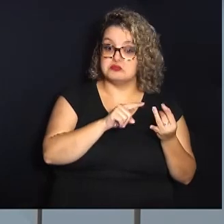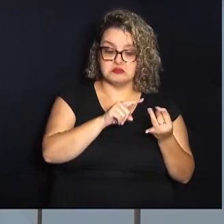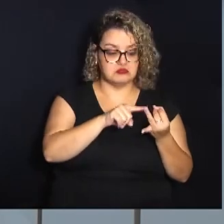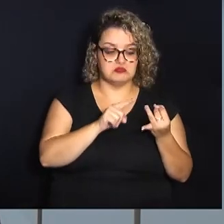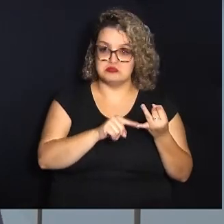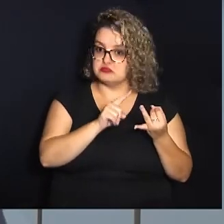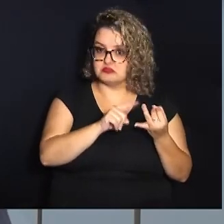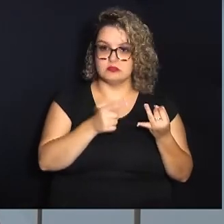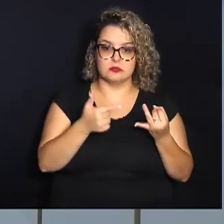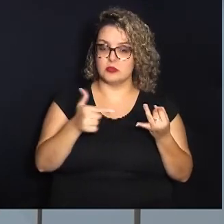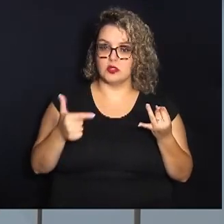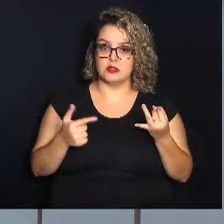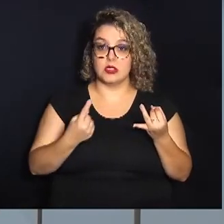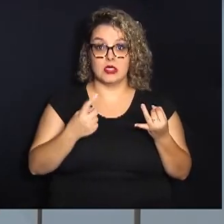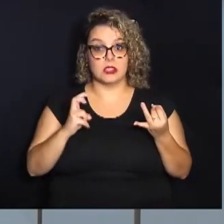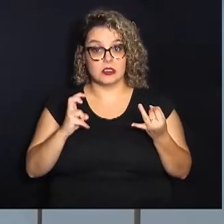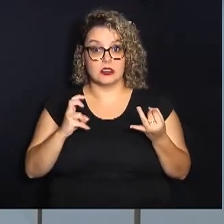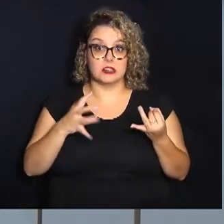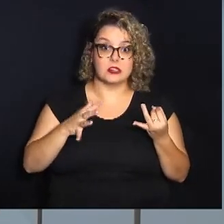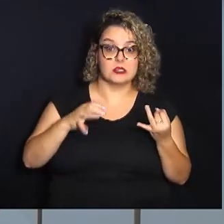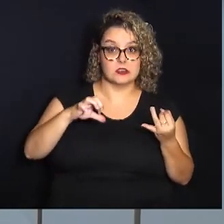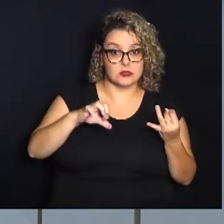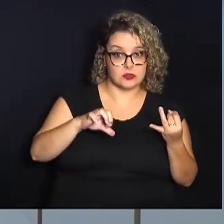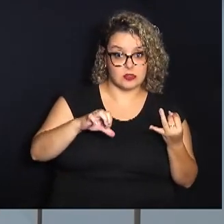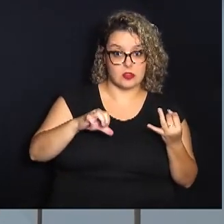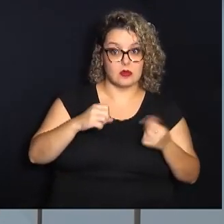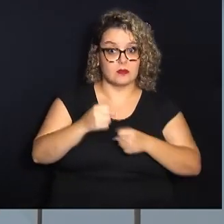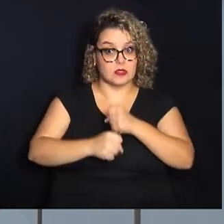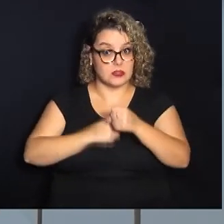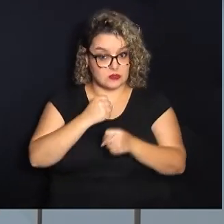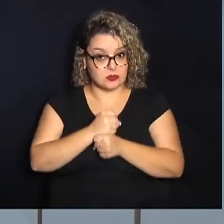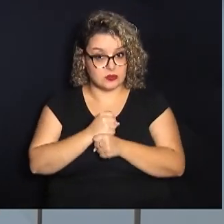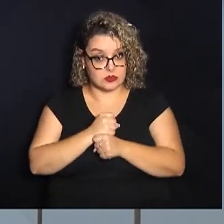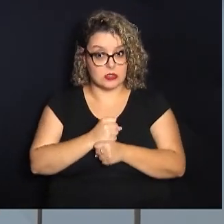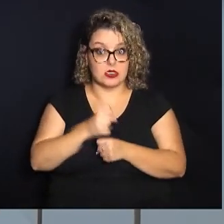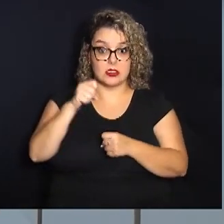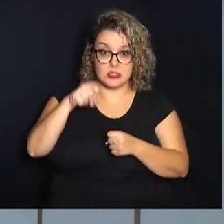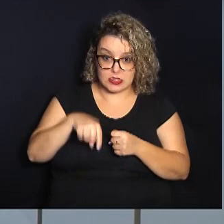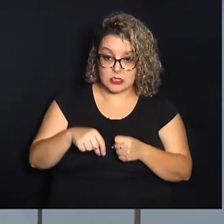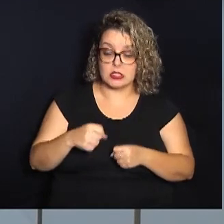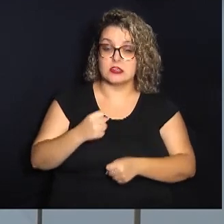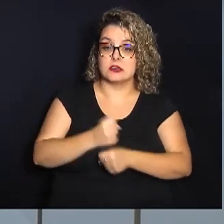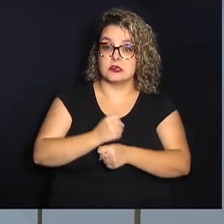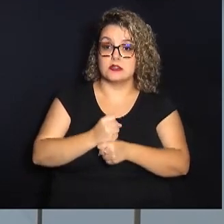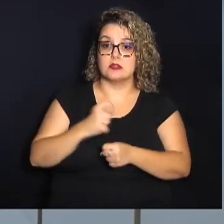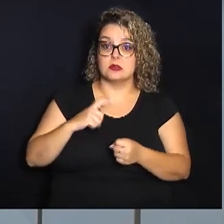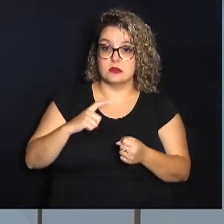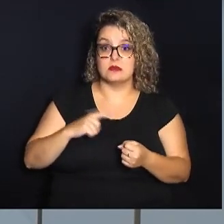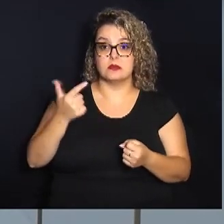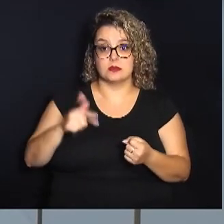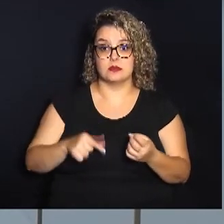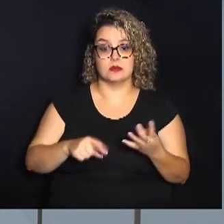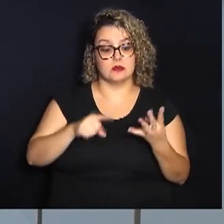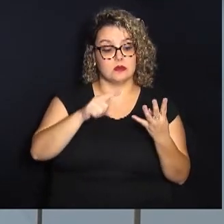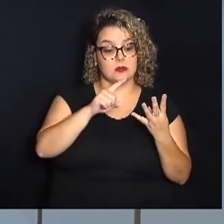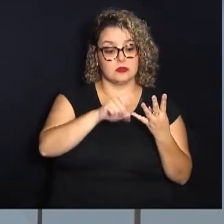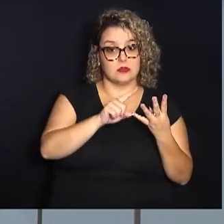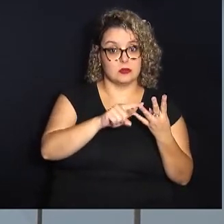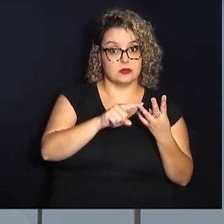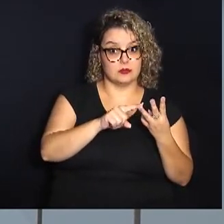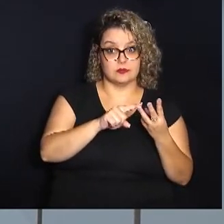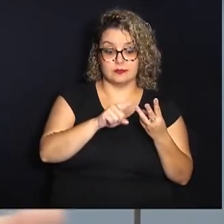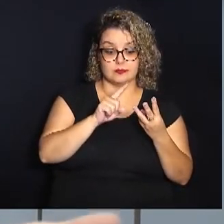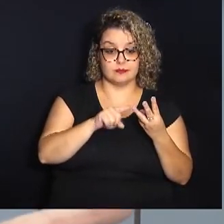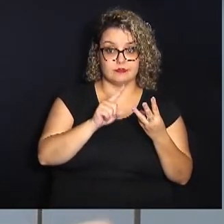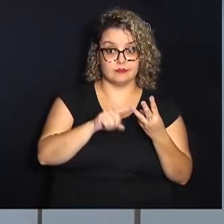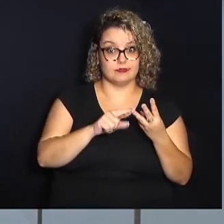deles há 15, há 9 anos aí no município. E esse ano a gente teve a presença novamente do sorotipo 3, que já não circulava